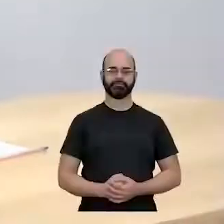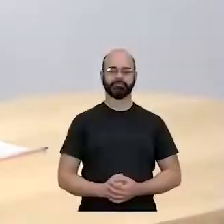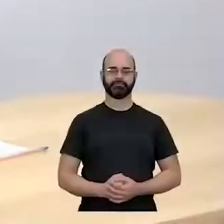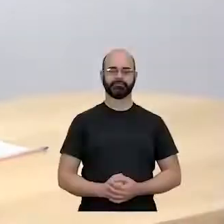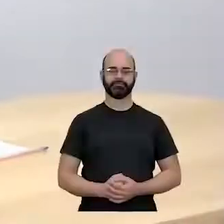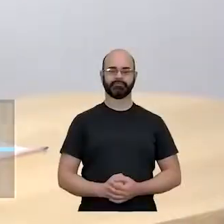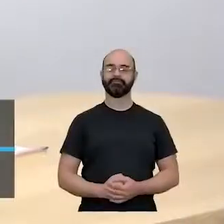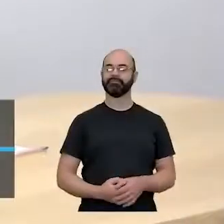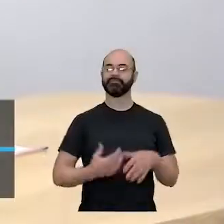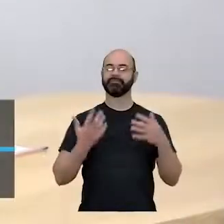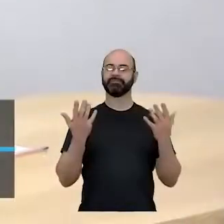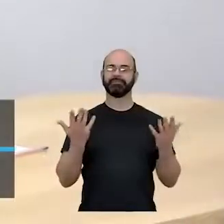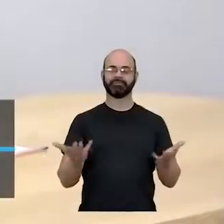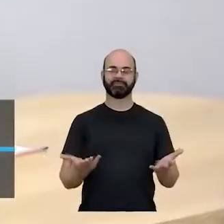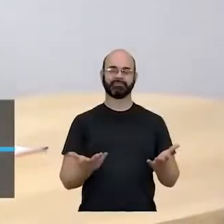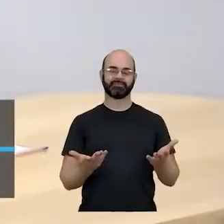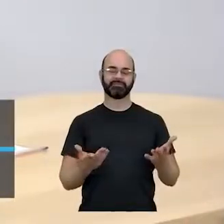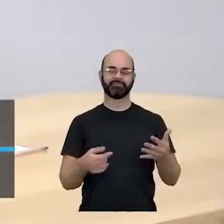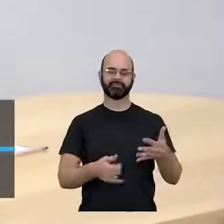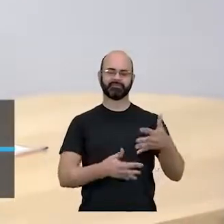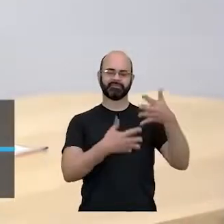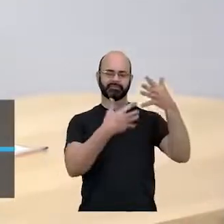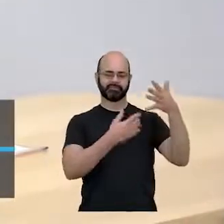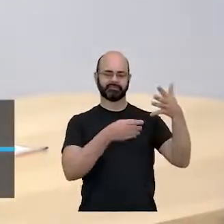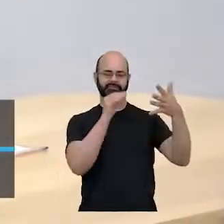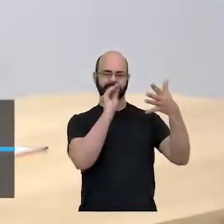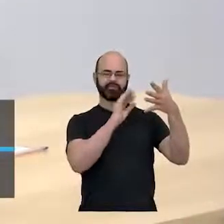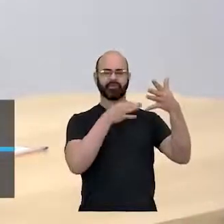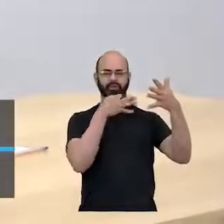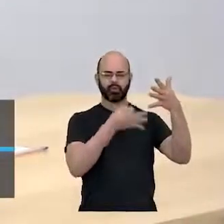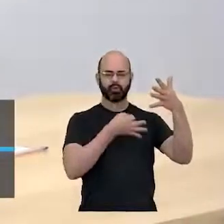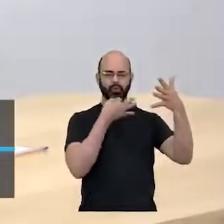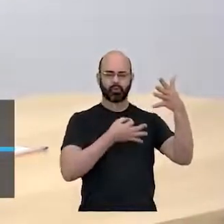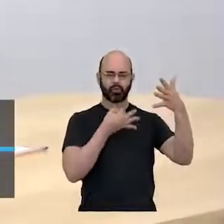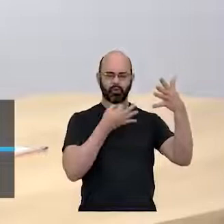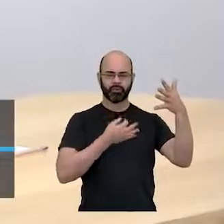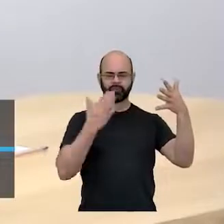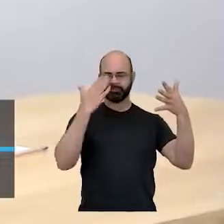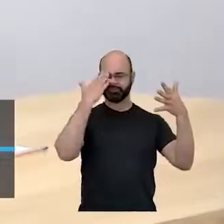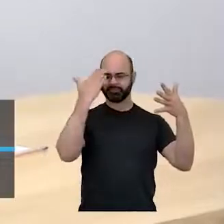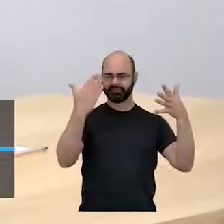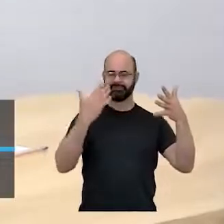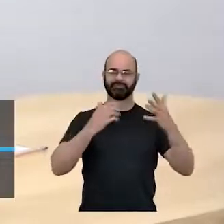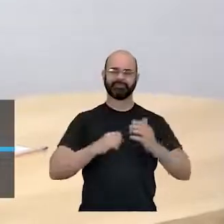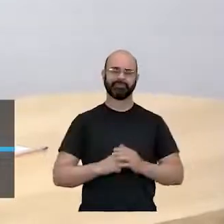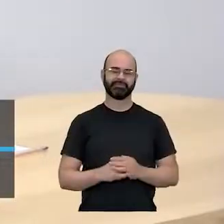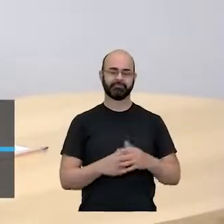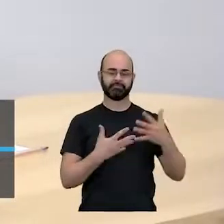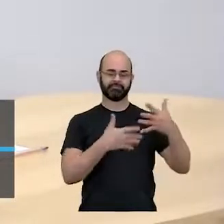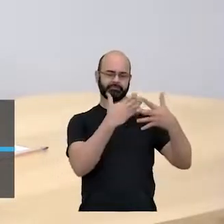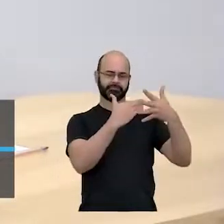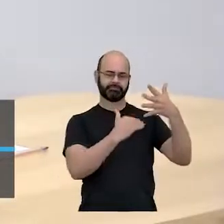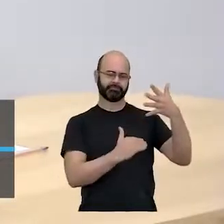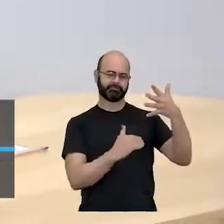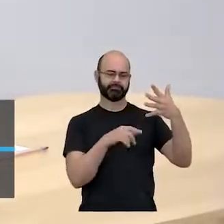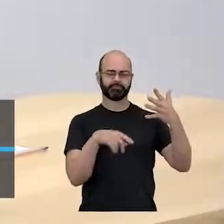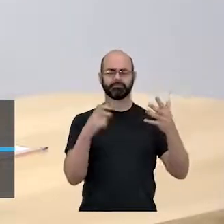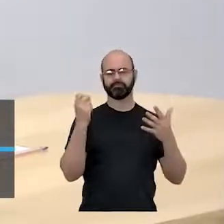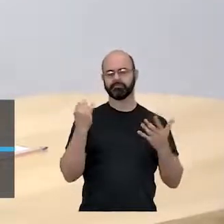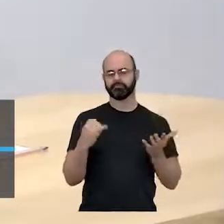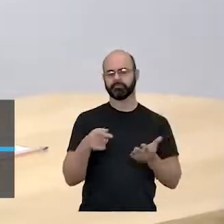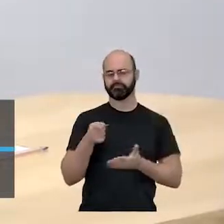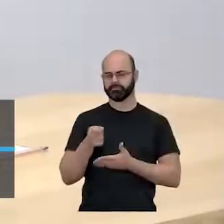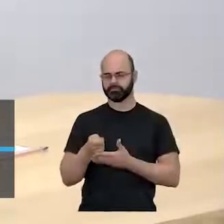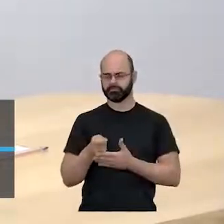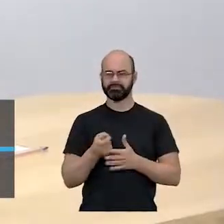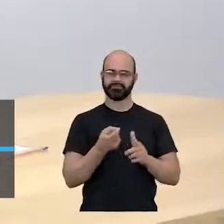Então, agradecemos aí os comentários. Professora Maíri trouxe aqui, ó. São o que garante uma boa convivência